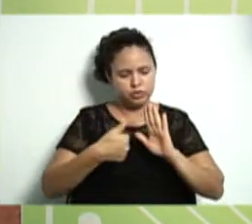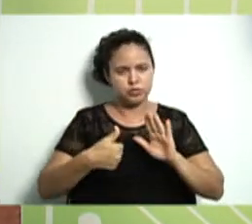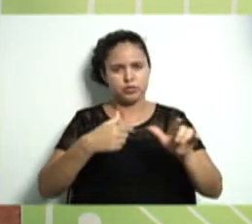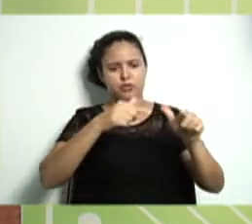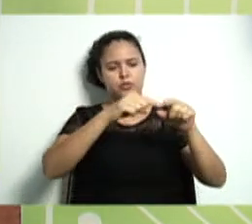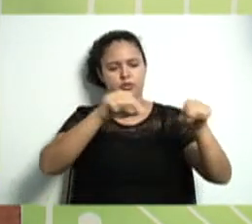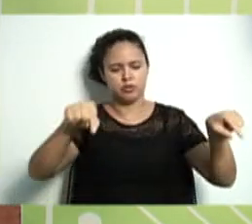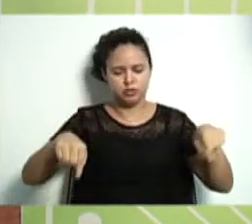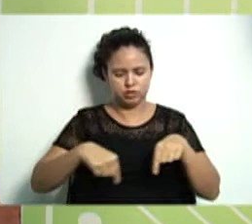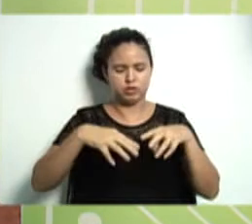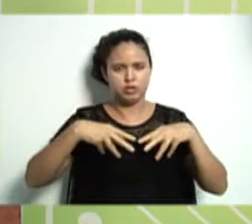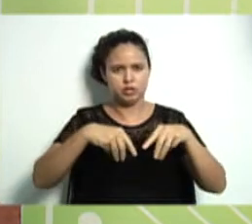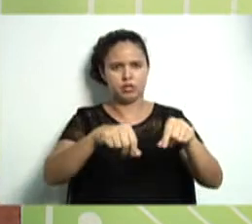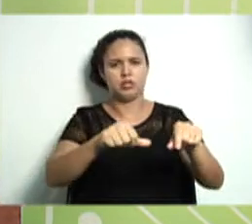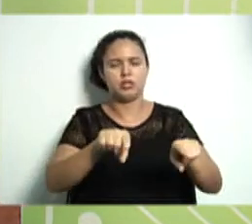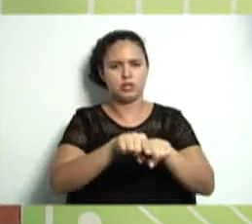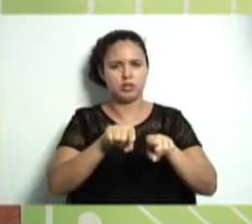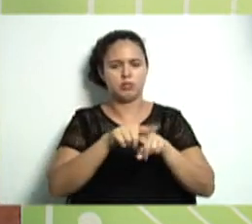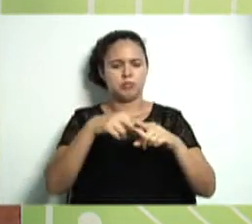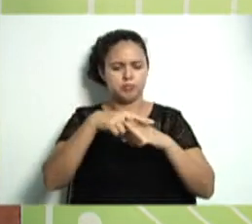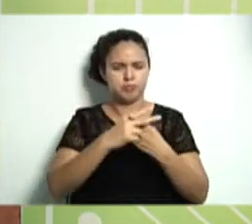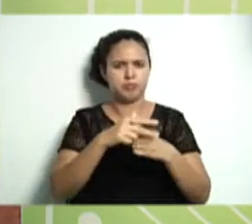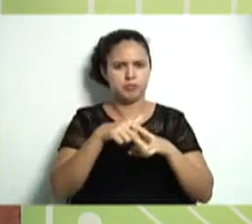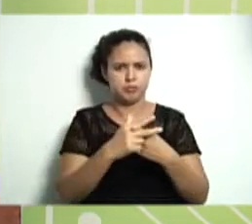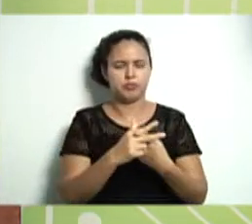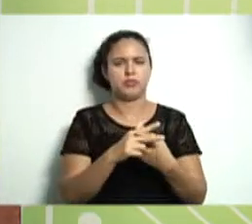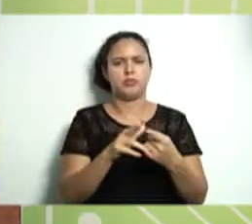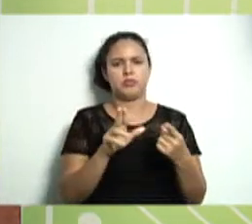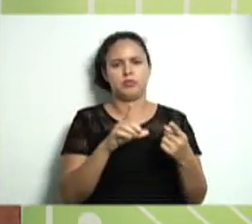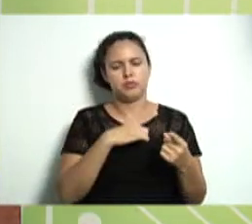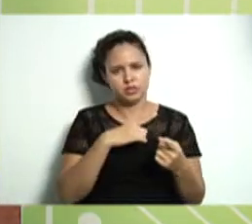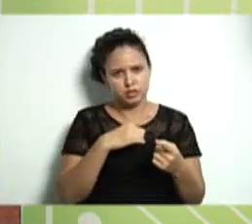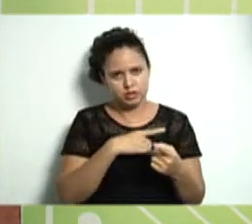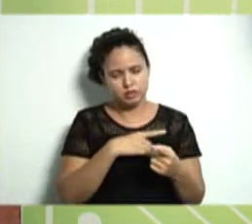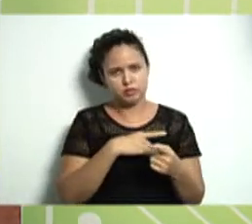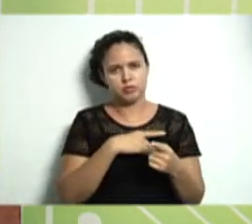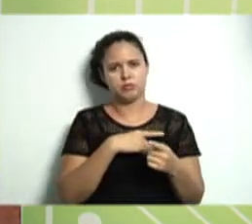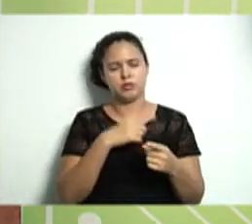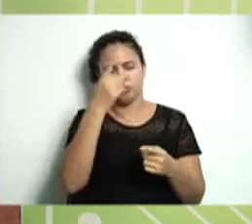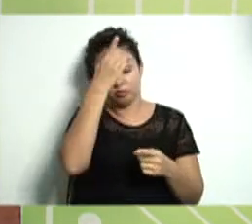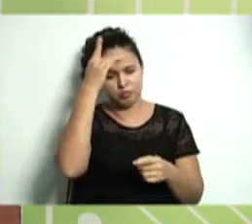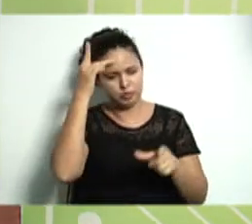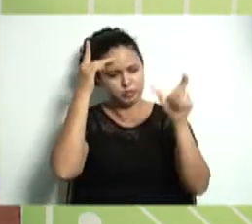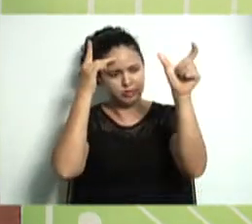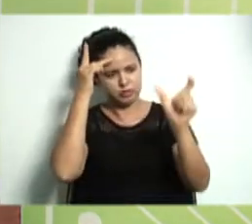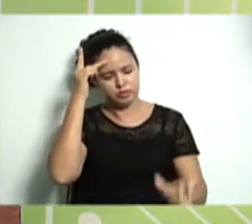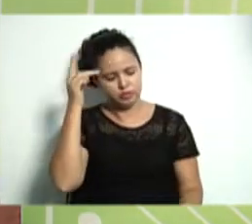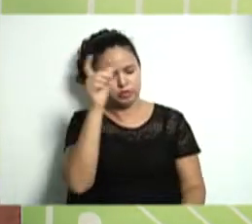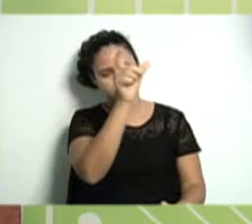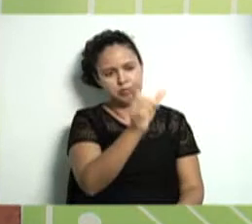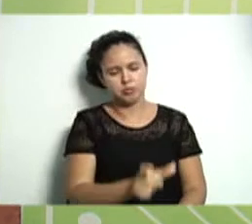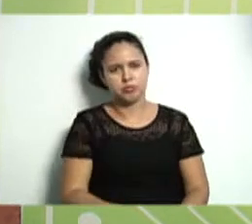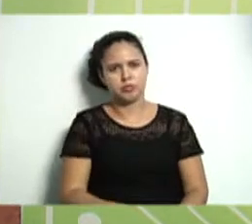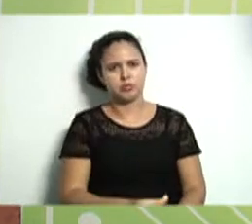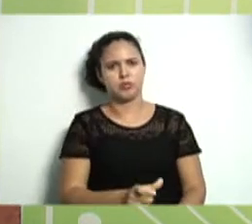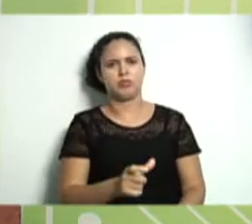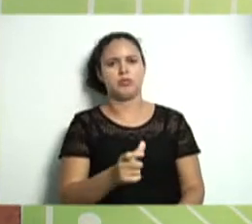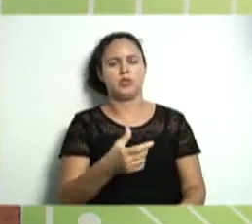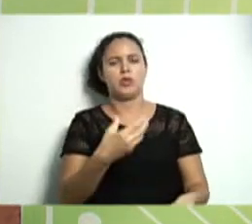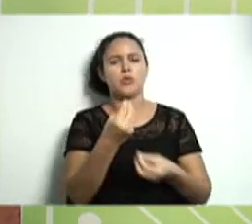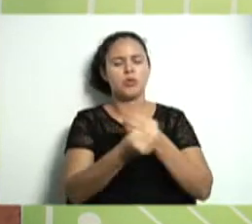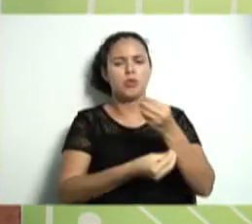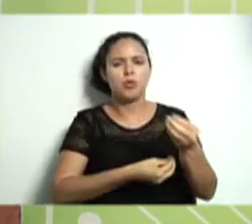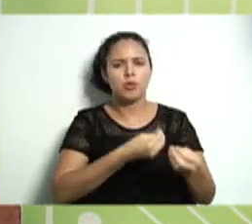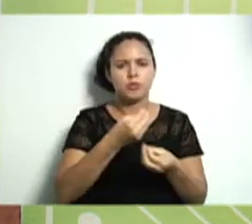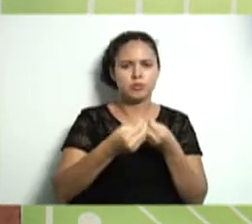possuía e as ferramentas que ele possuía. Então, foi retirado do trabalhador também os seus meios de produção. O